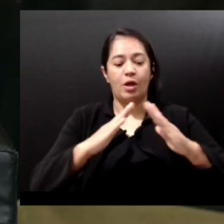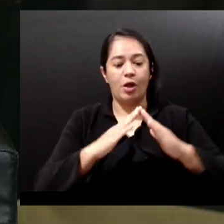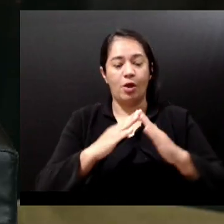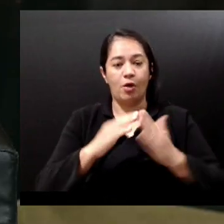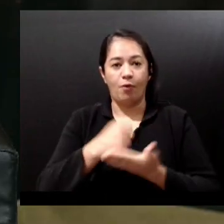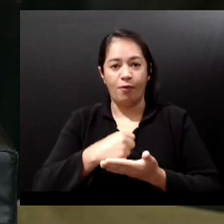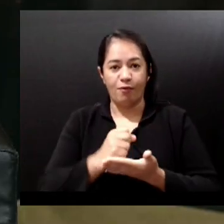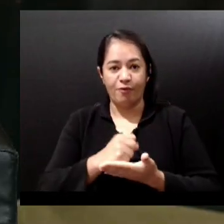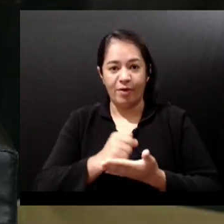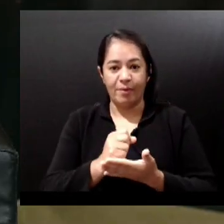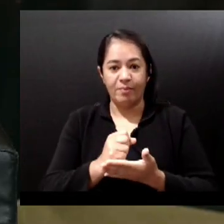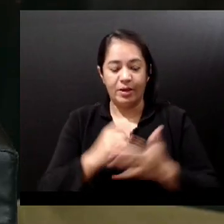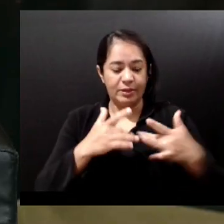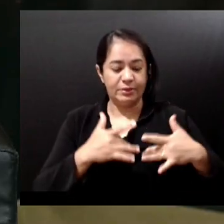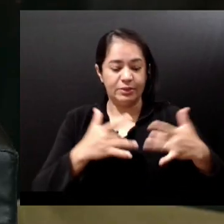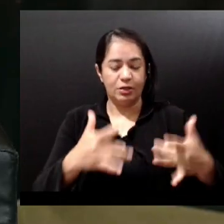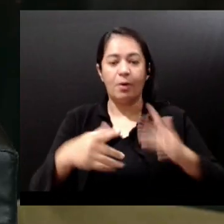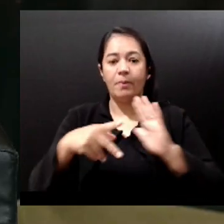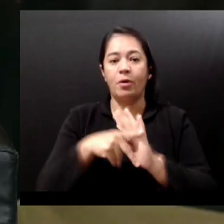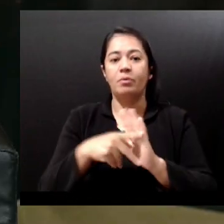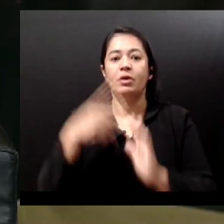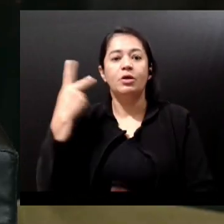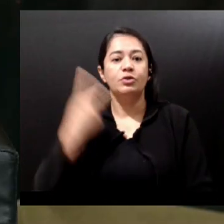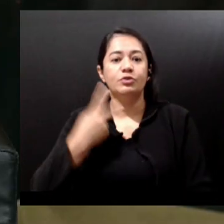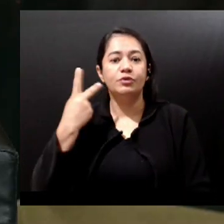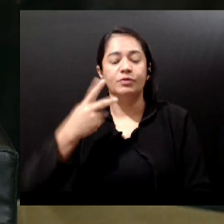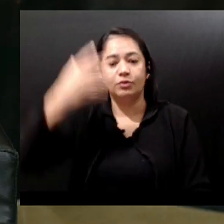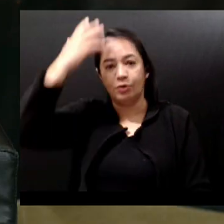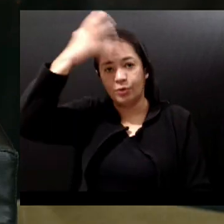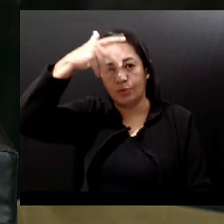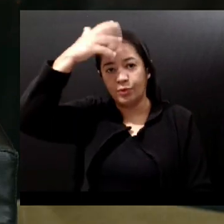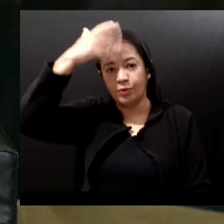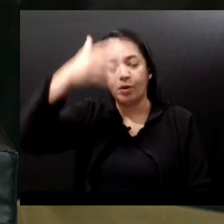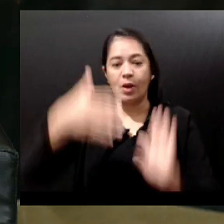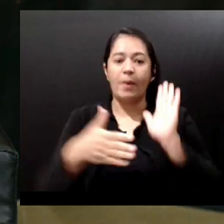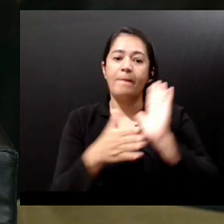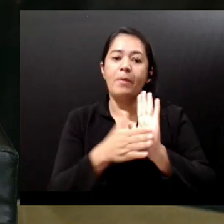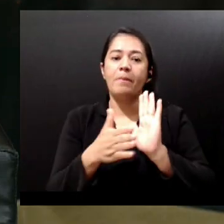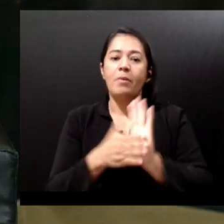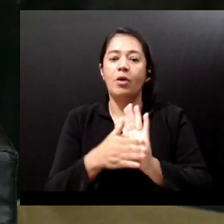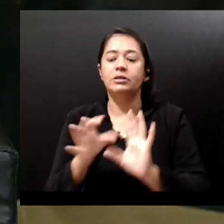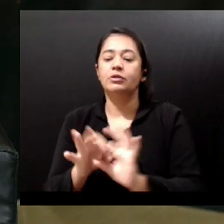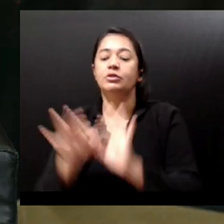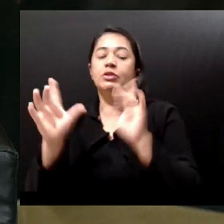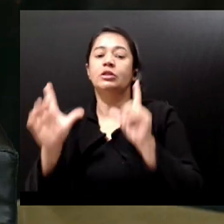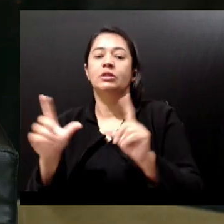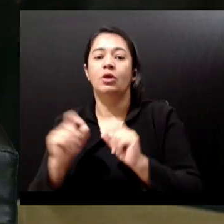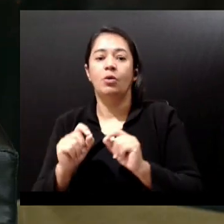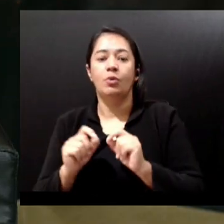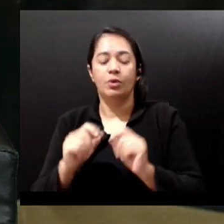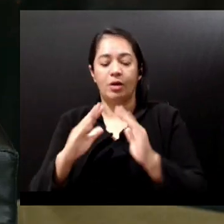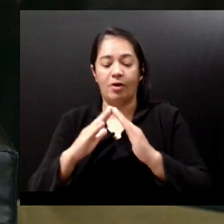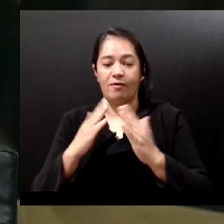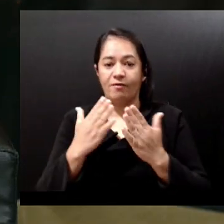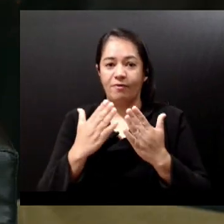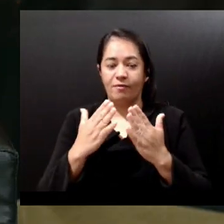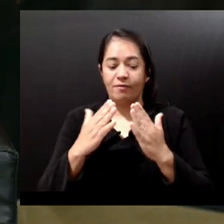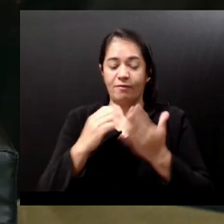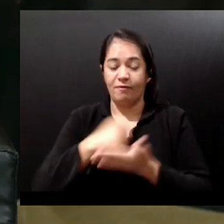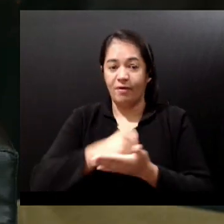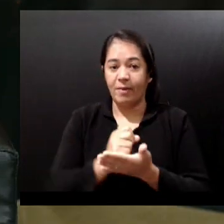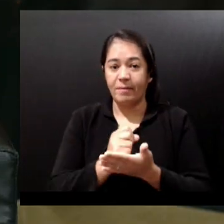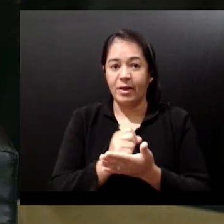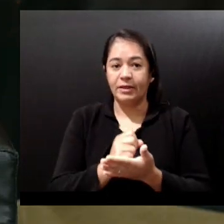da Farmadic. A proposta, gente, permite o licenciamento de farmácias e entidades sem fins lucrativos para receber